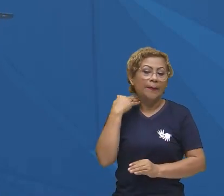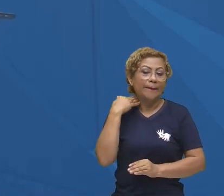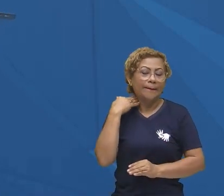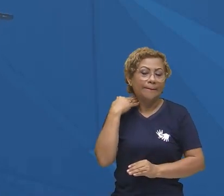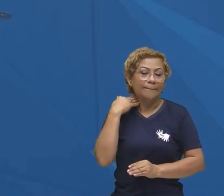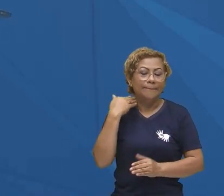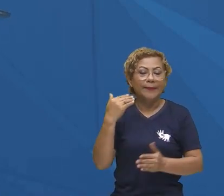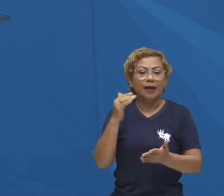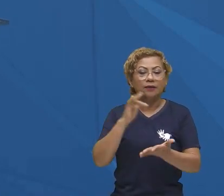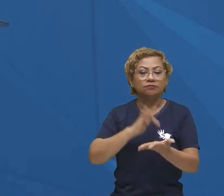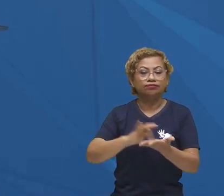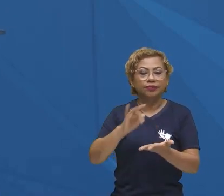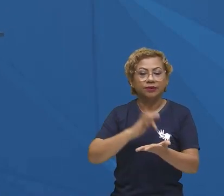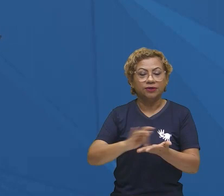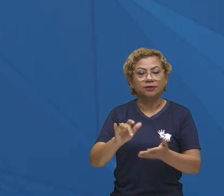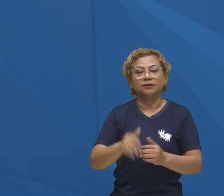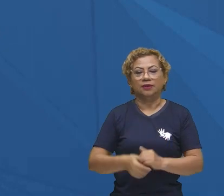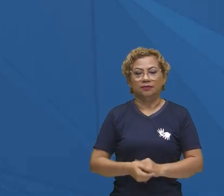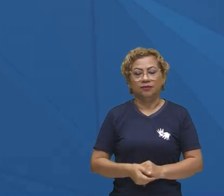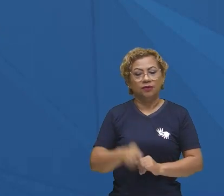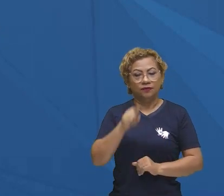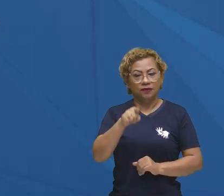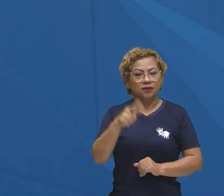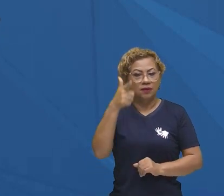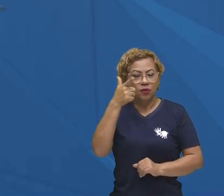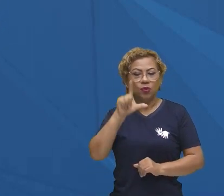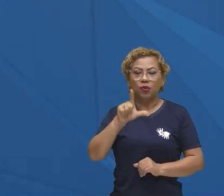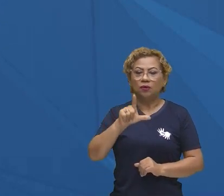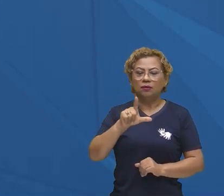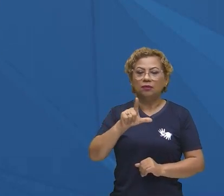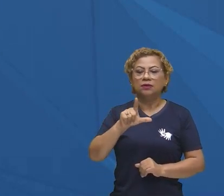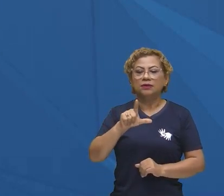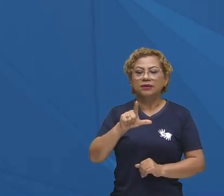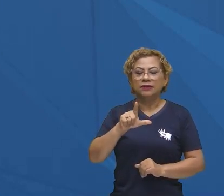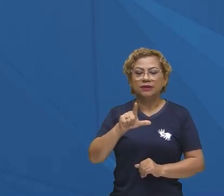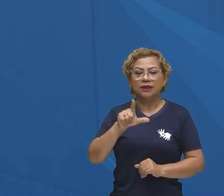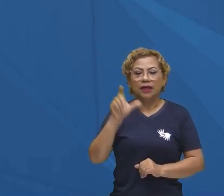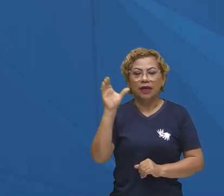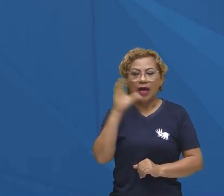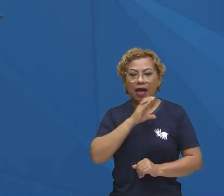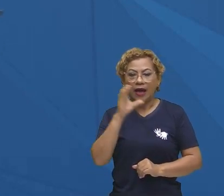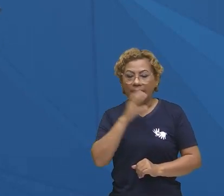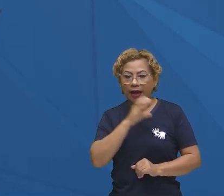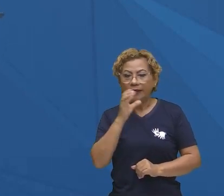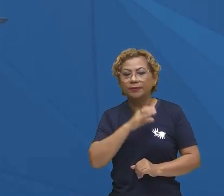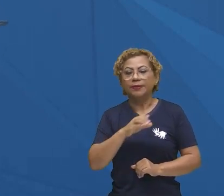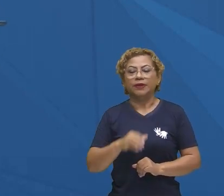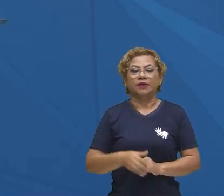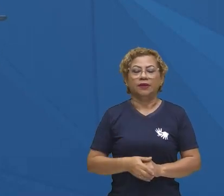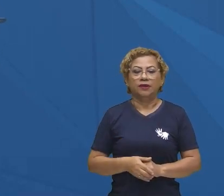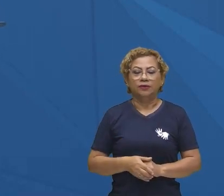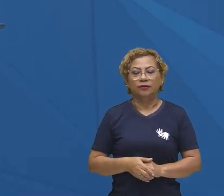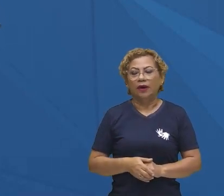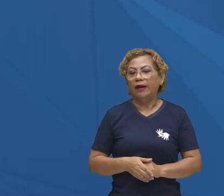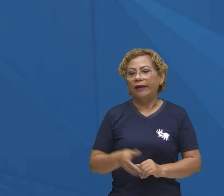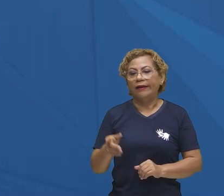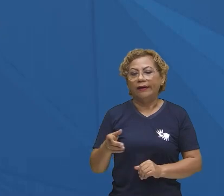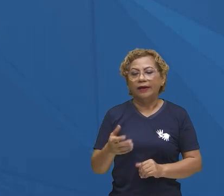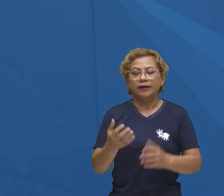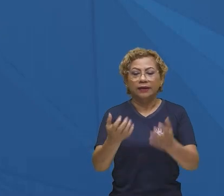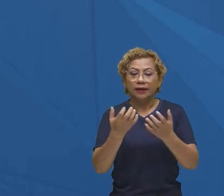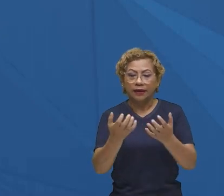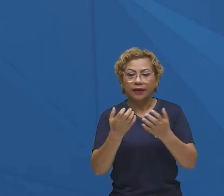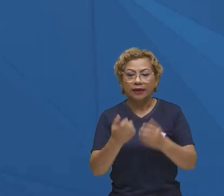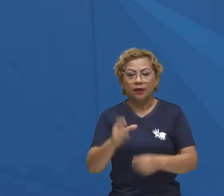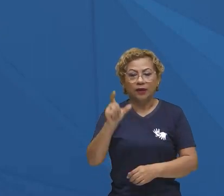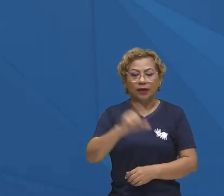nesse banco digital você consegue fazer todas as suas transações, inclusive solicitação de cartões, compras